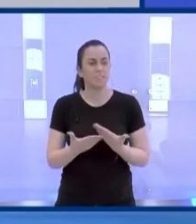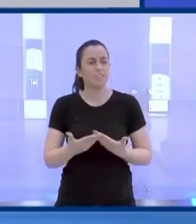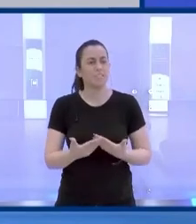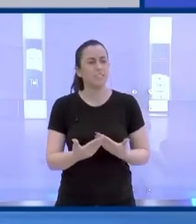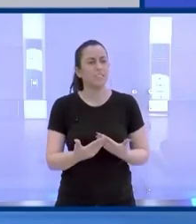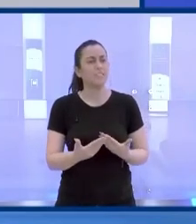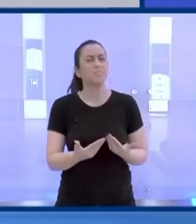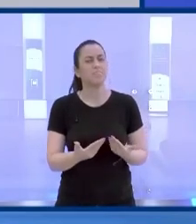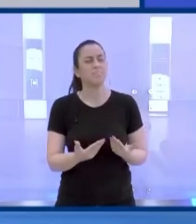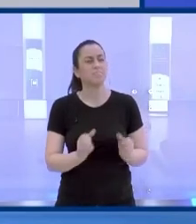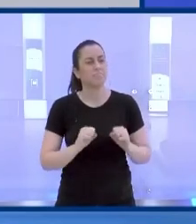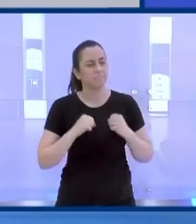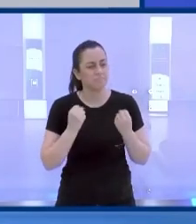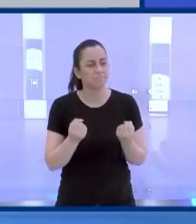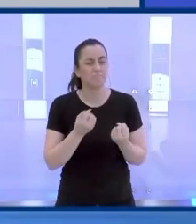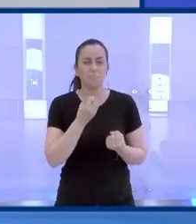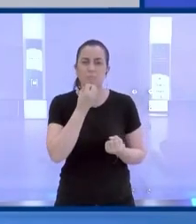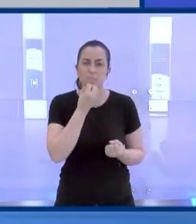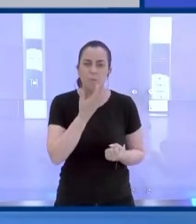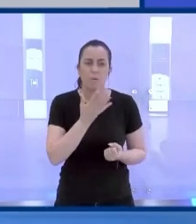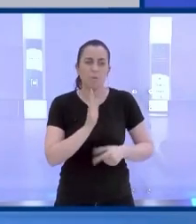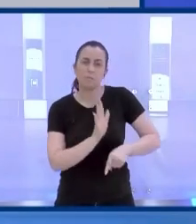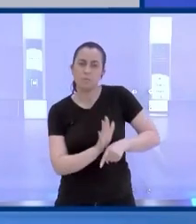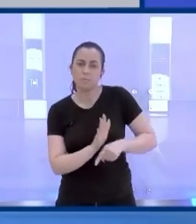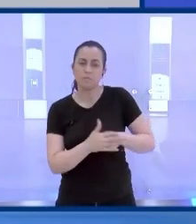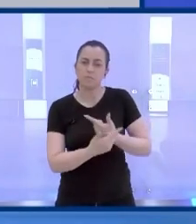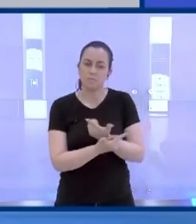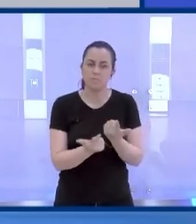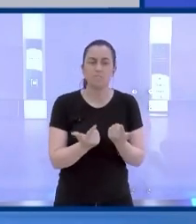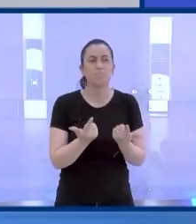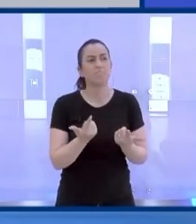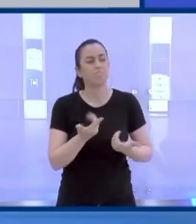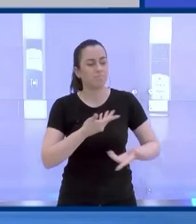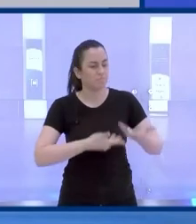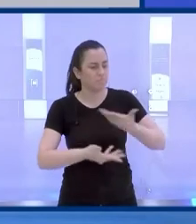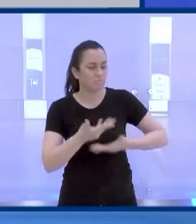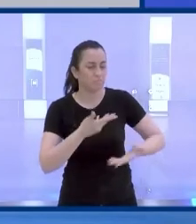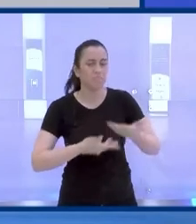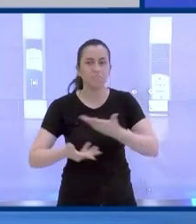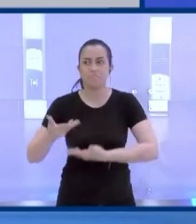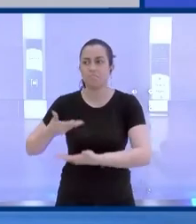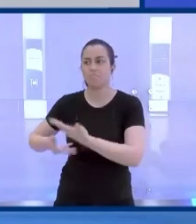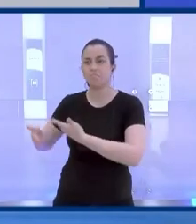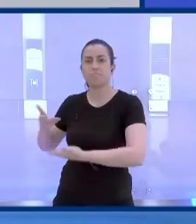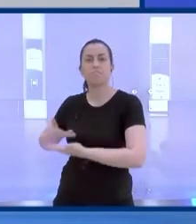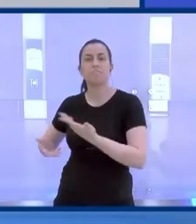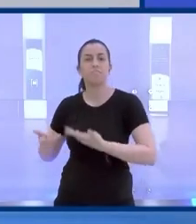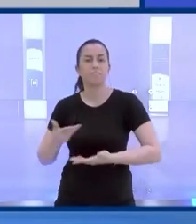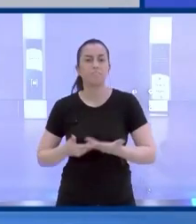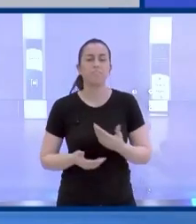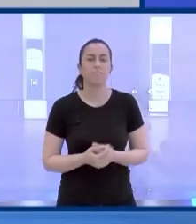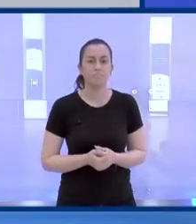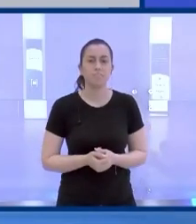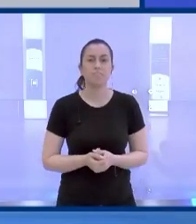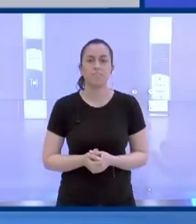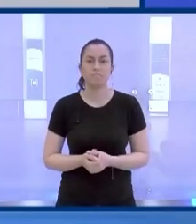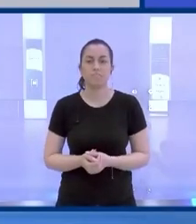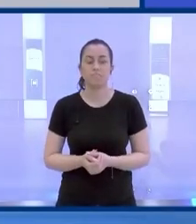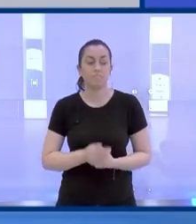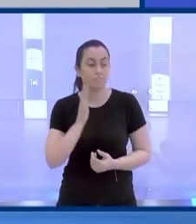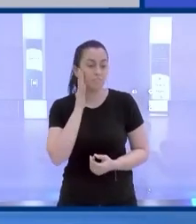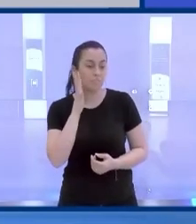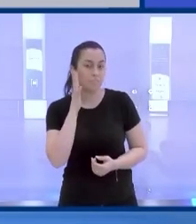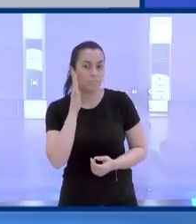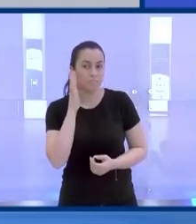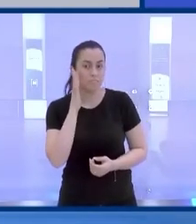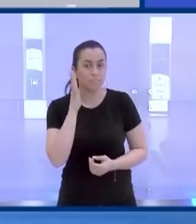continua essa trajetória juntos, com o governo, através dos olhos da agência reguladora, que vai